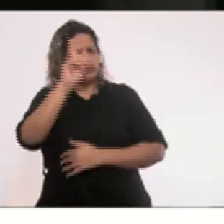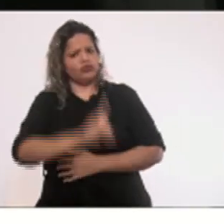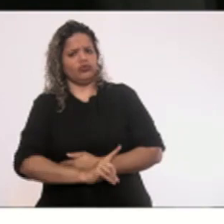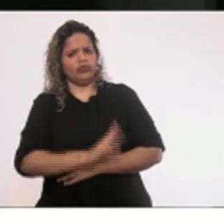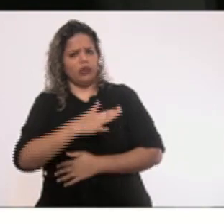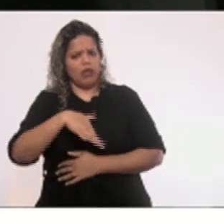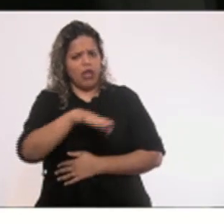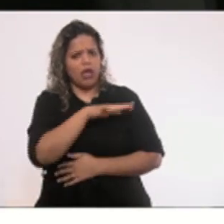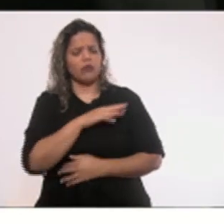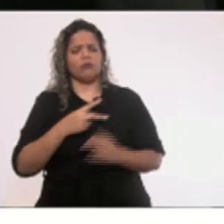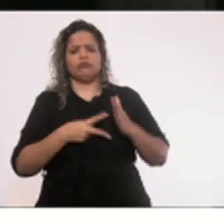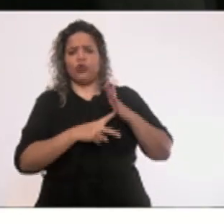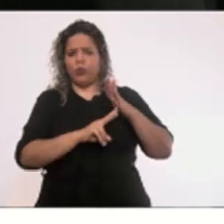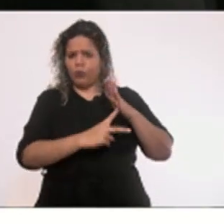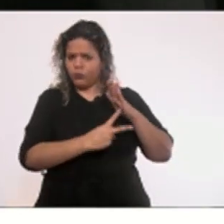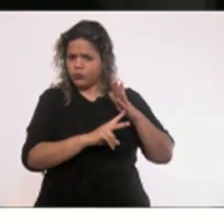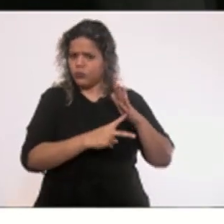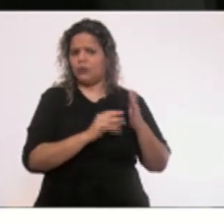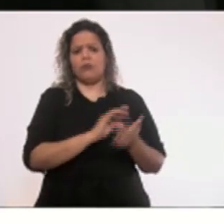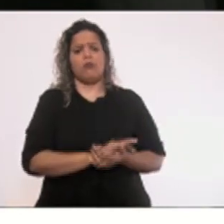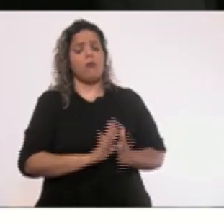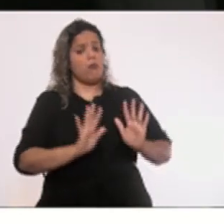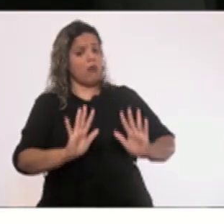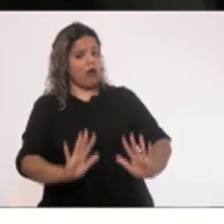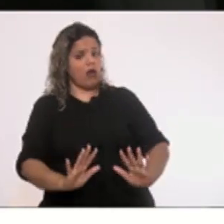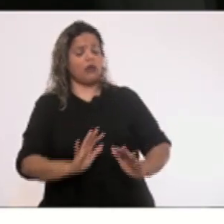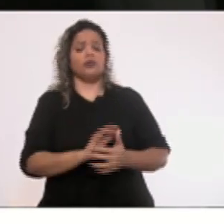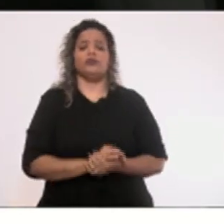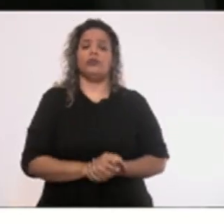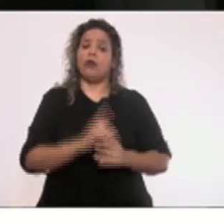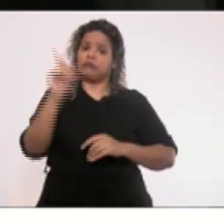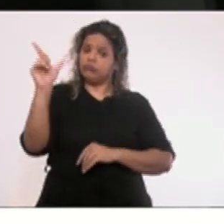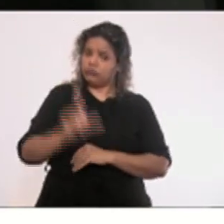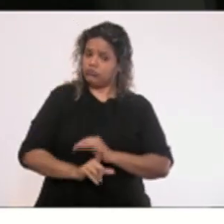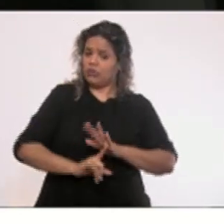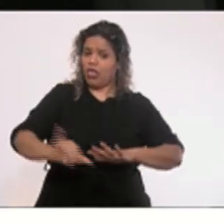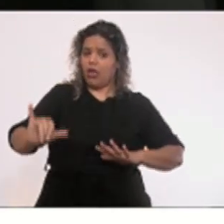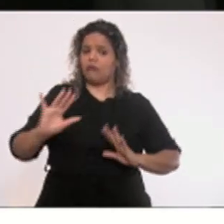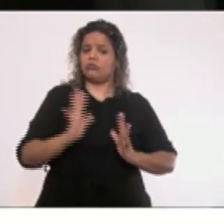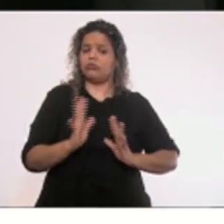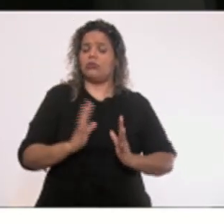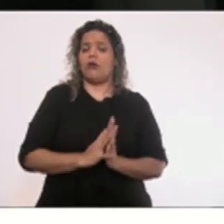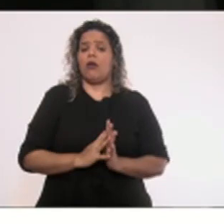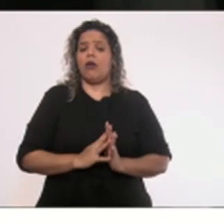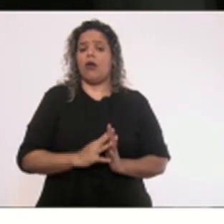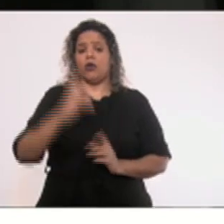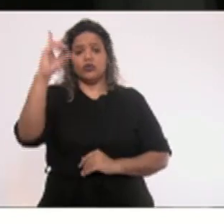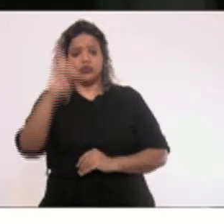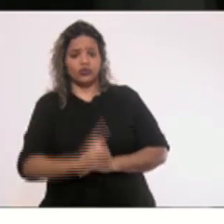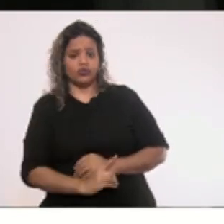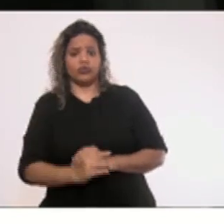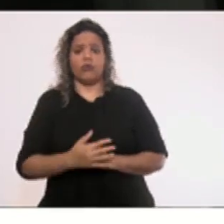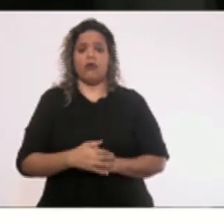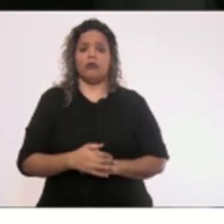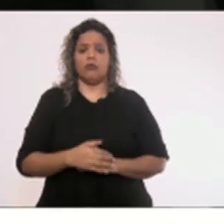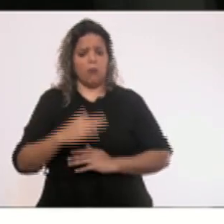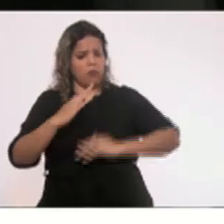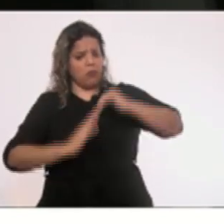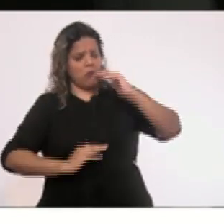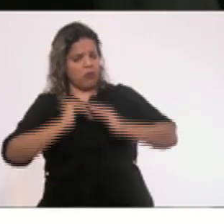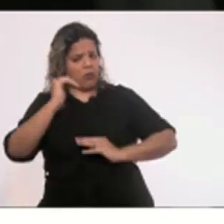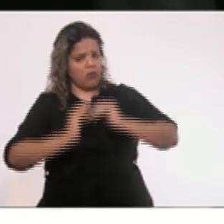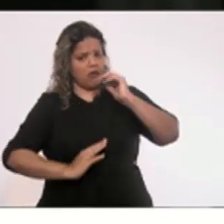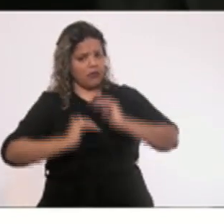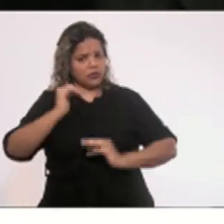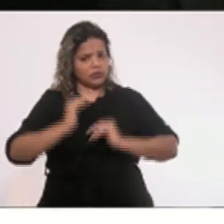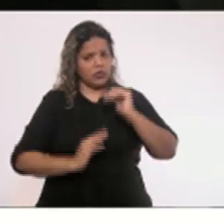dos condomínios, mas reconheço também como legítimo os direitos dos profissionais